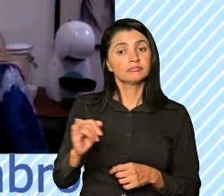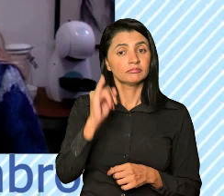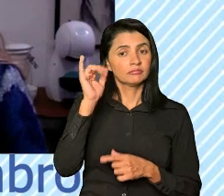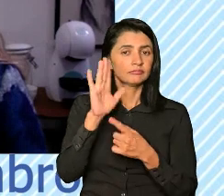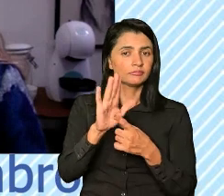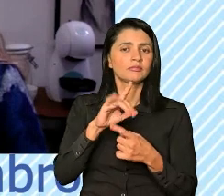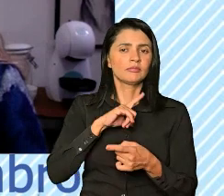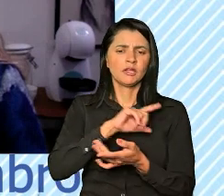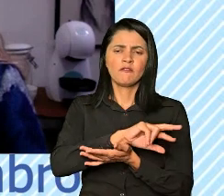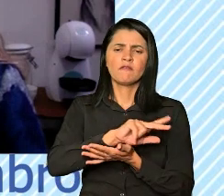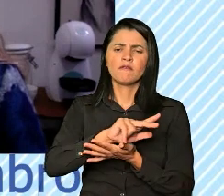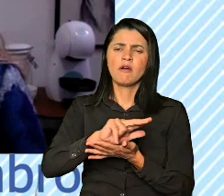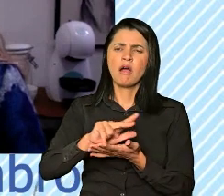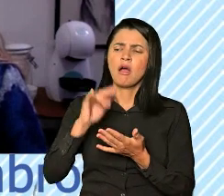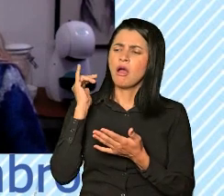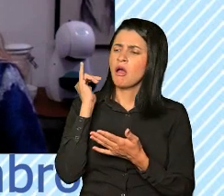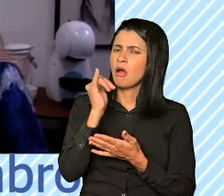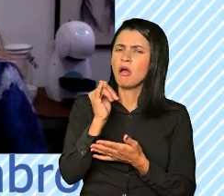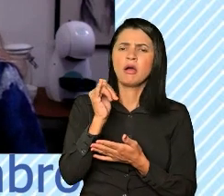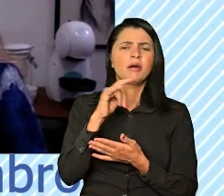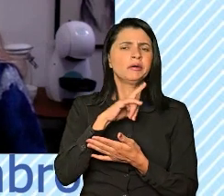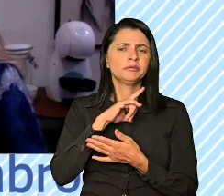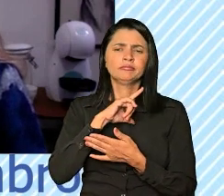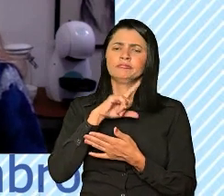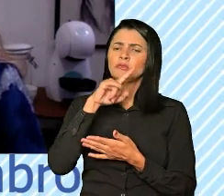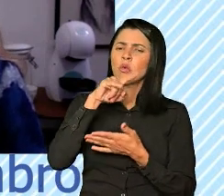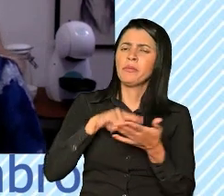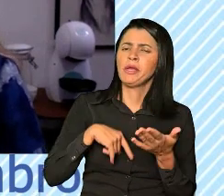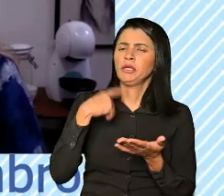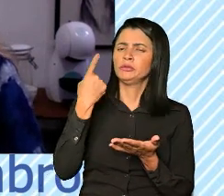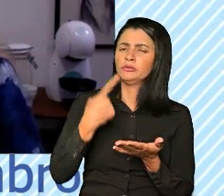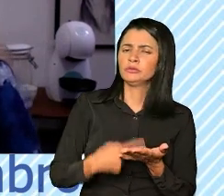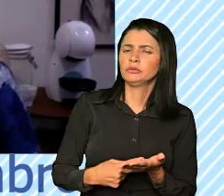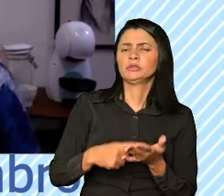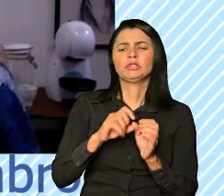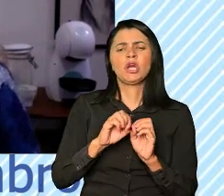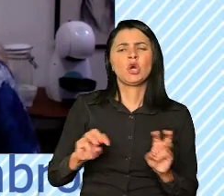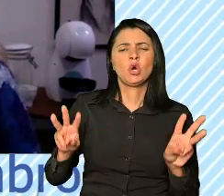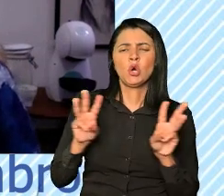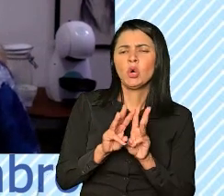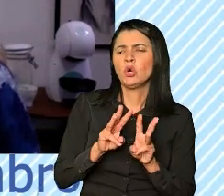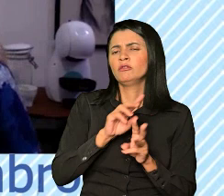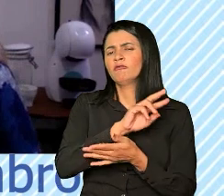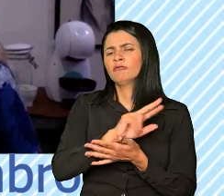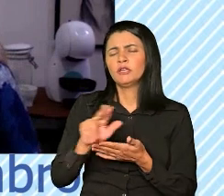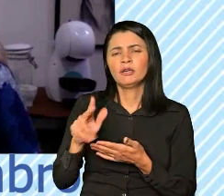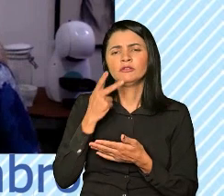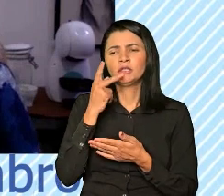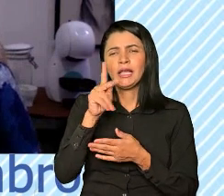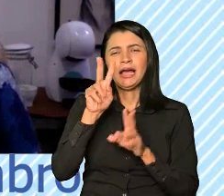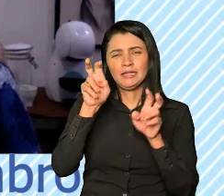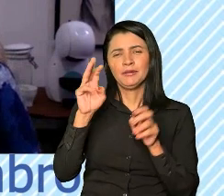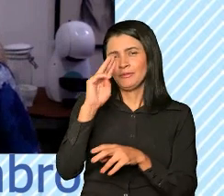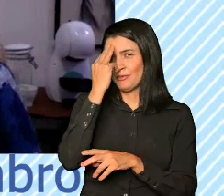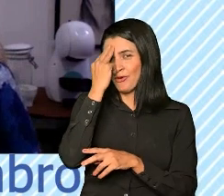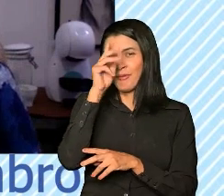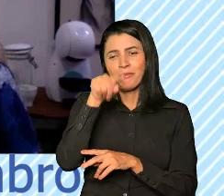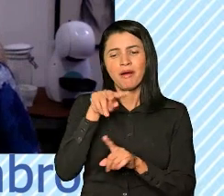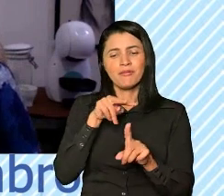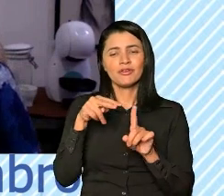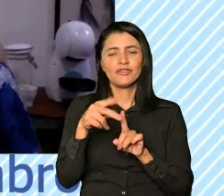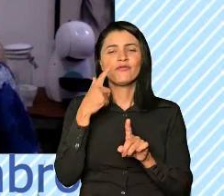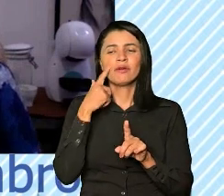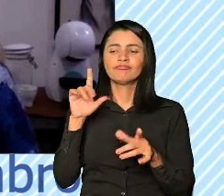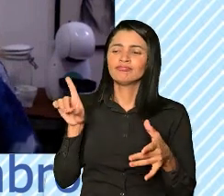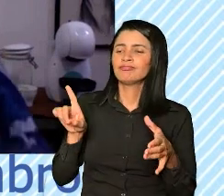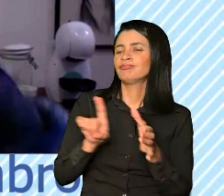existem inúmeras declarações, convenções da ONU, da OEA, que vão tratar da memória, sobretudo numa perspectiva de